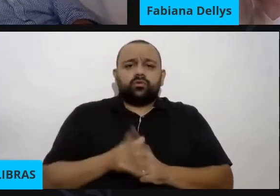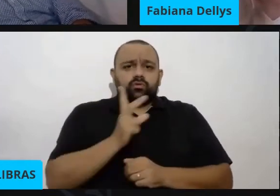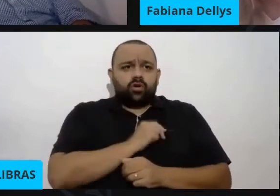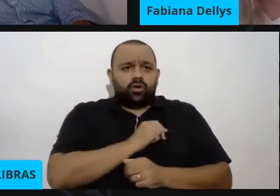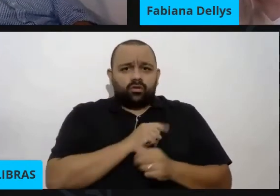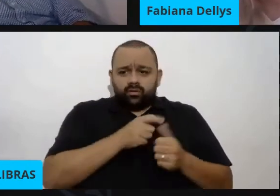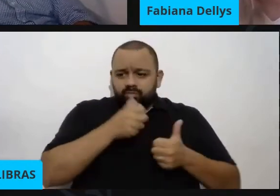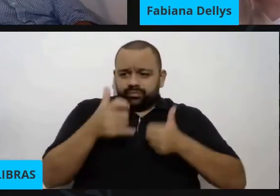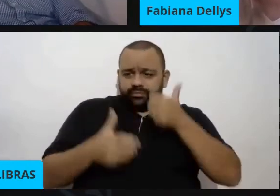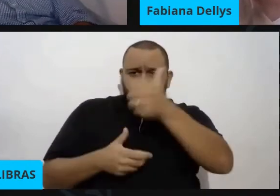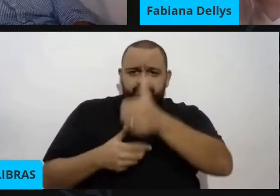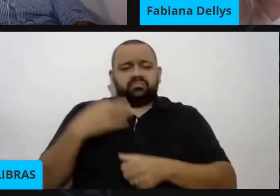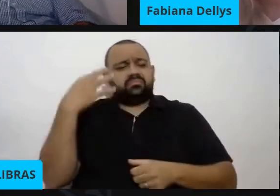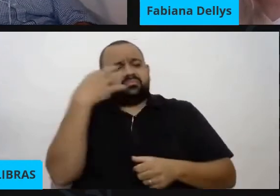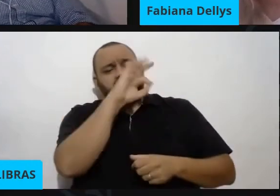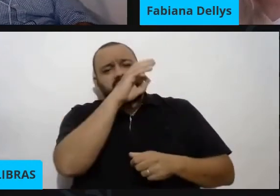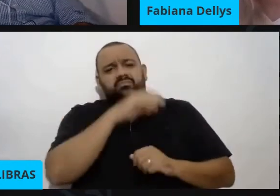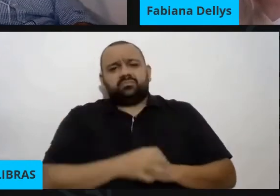você falou, deu tudo certo.